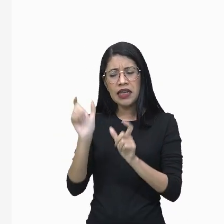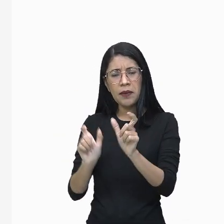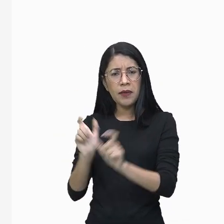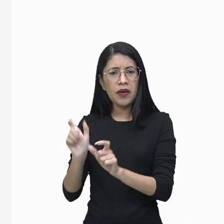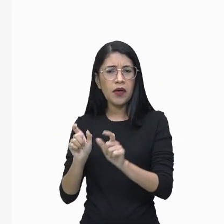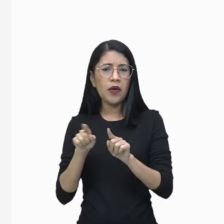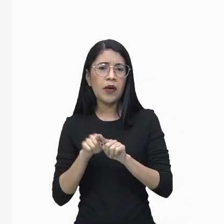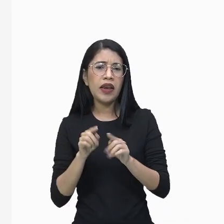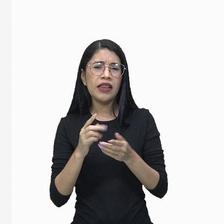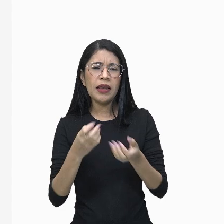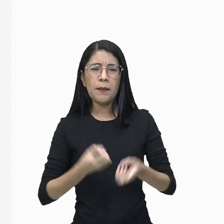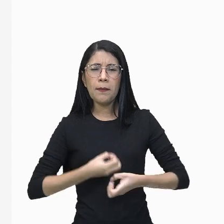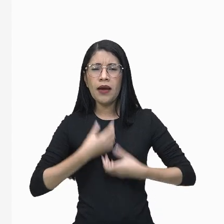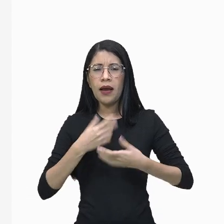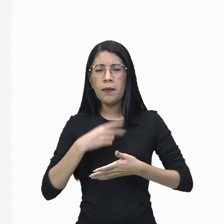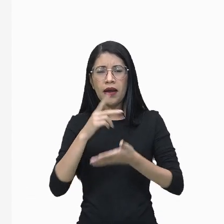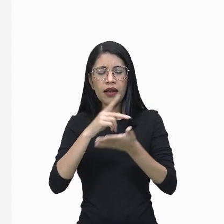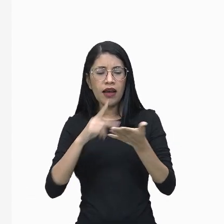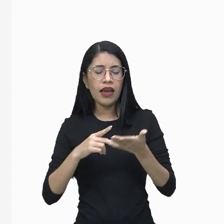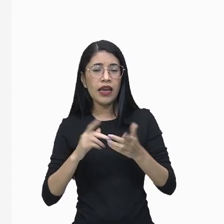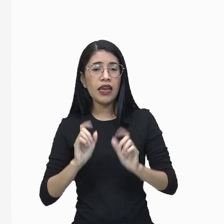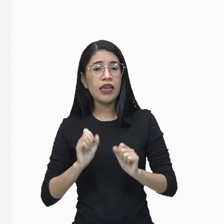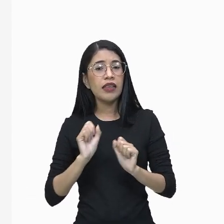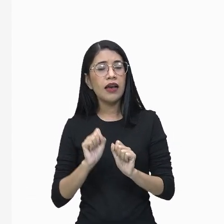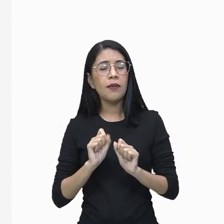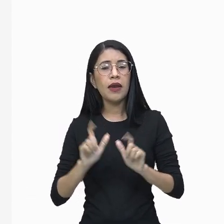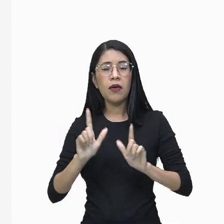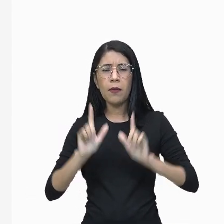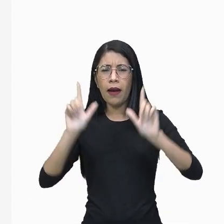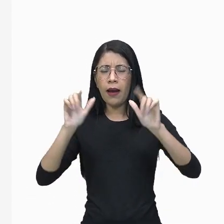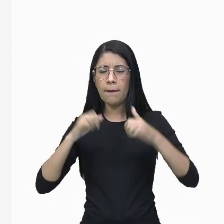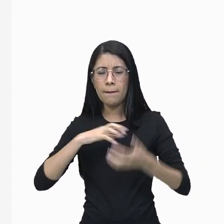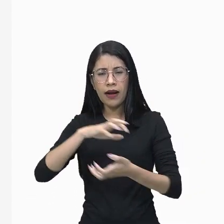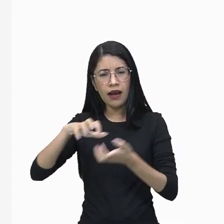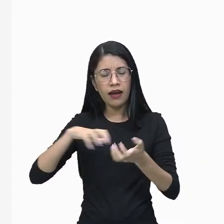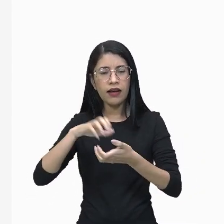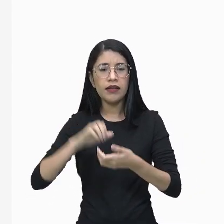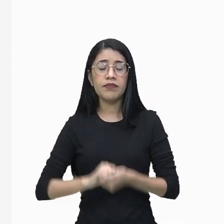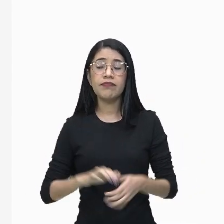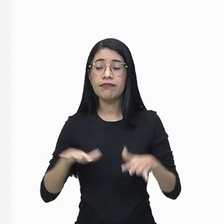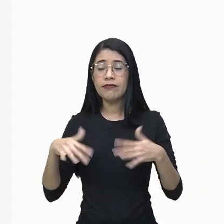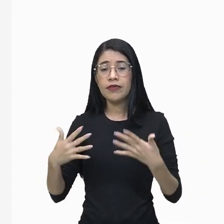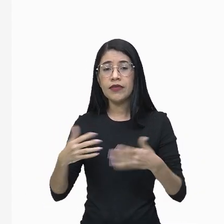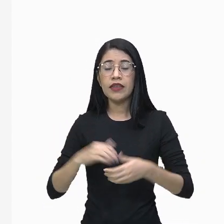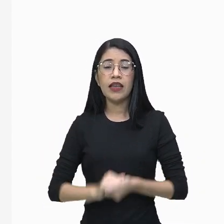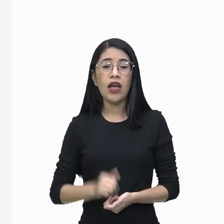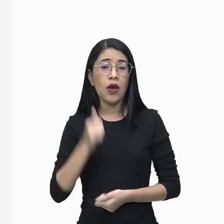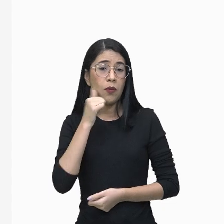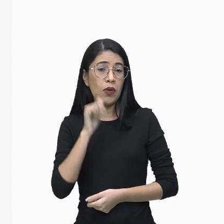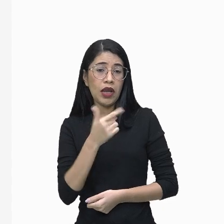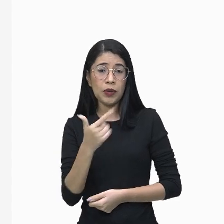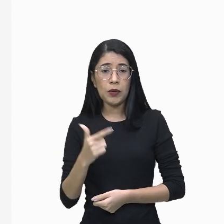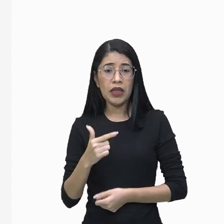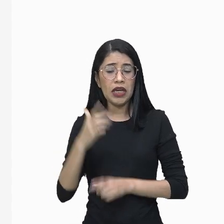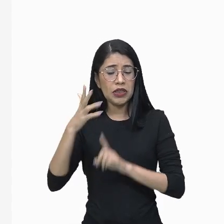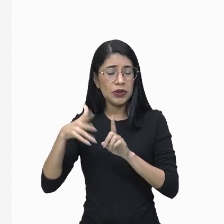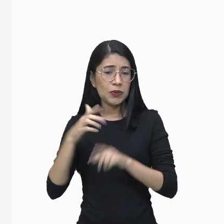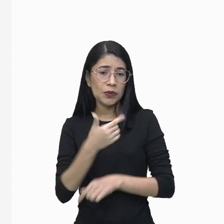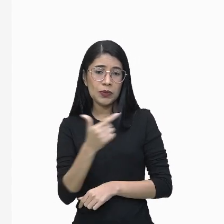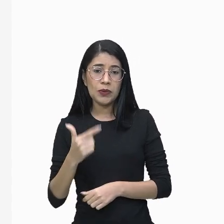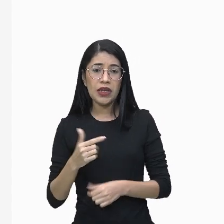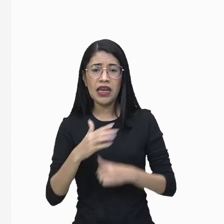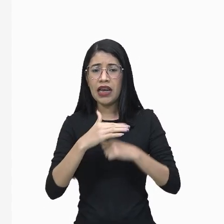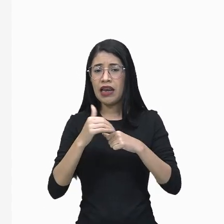que faz versos, que ama, protesta. E agora, José? Está sem mulher, está sem discurso, está